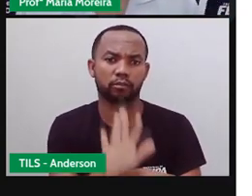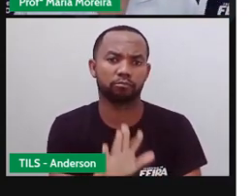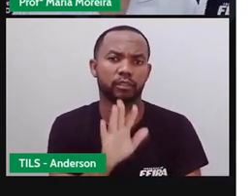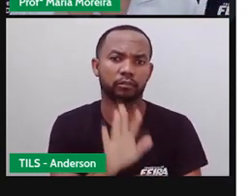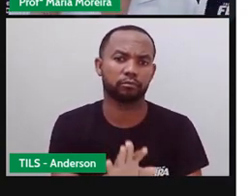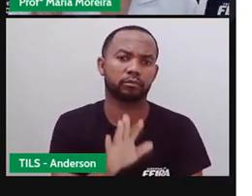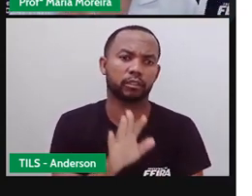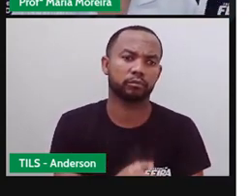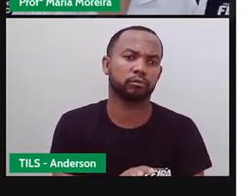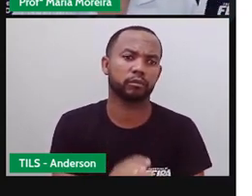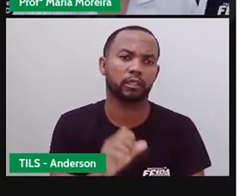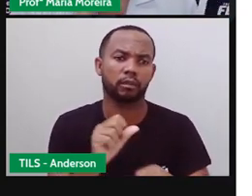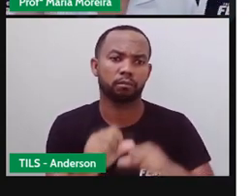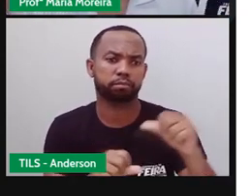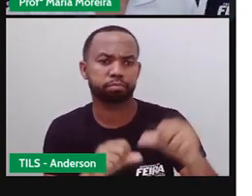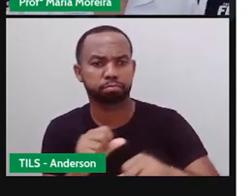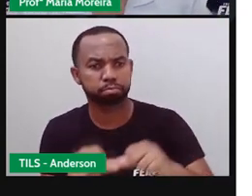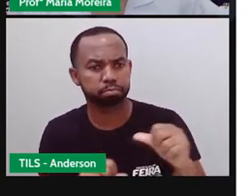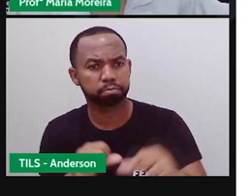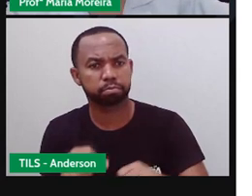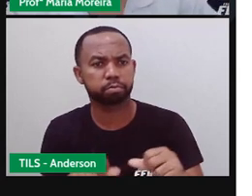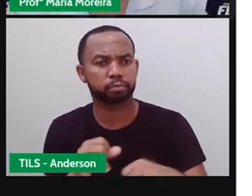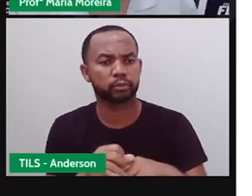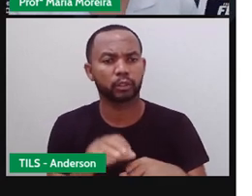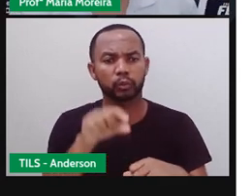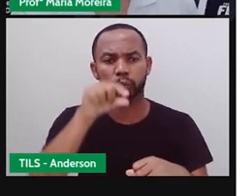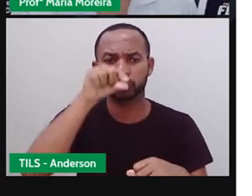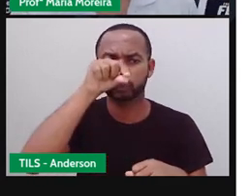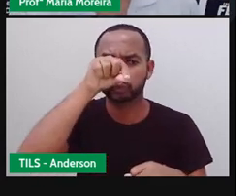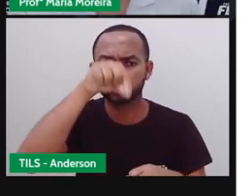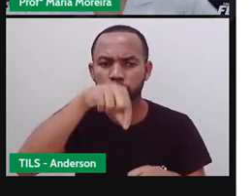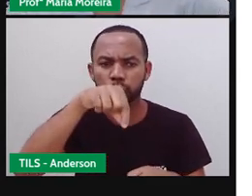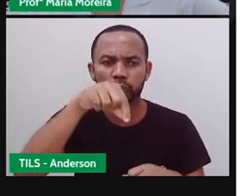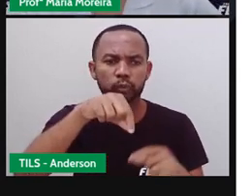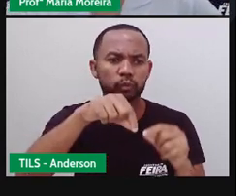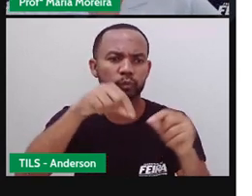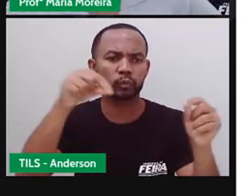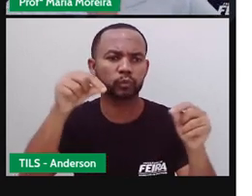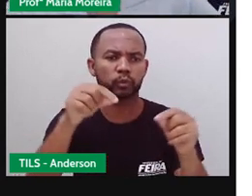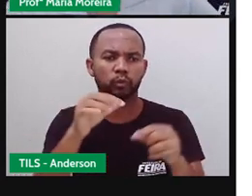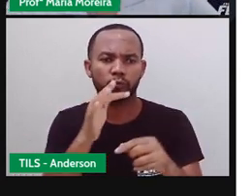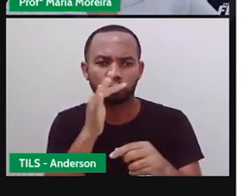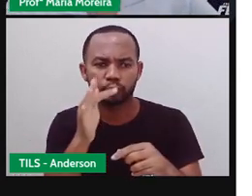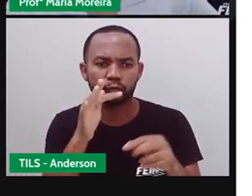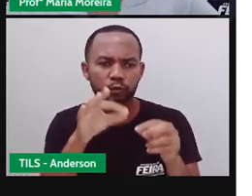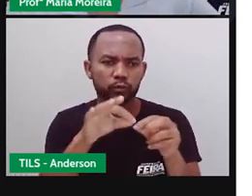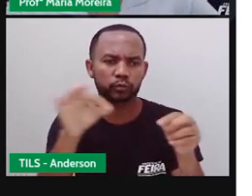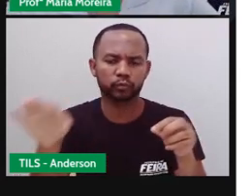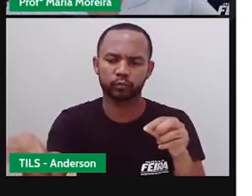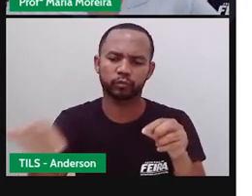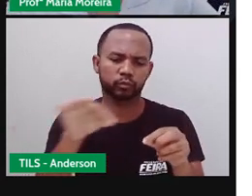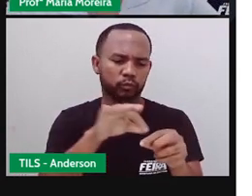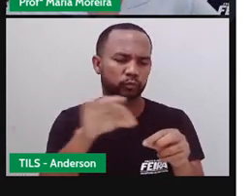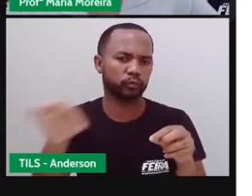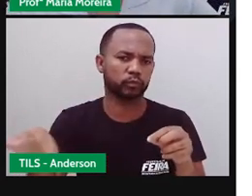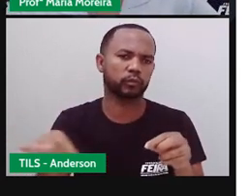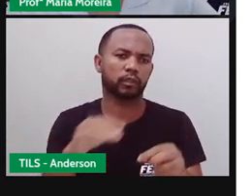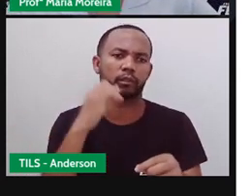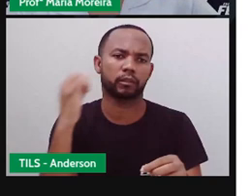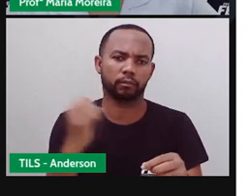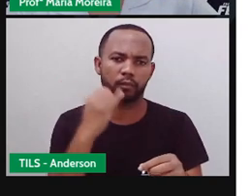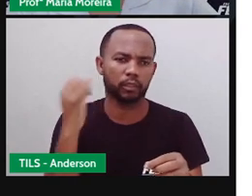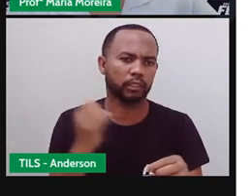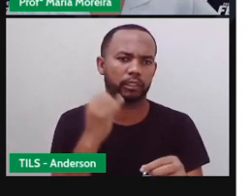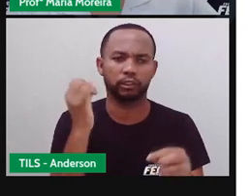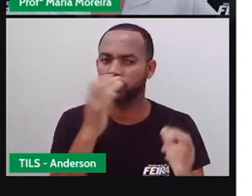ajudar aí né ou está vindo a borboletinha que vai passar o pólen de uma flor para outra quem é que vai fazer isso já pararam para pensar na importância